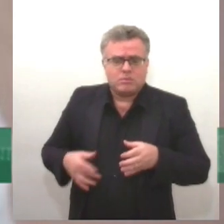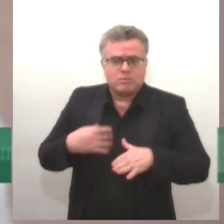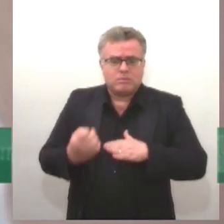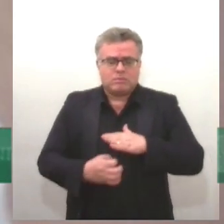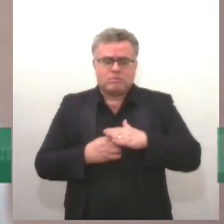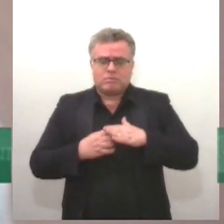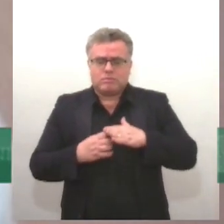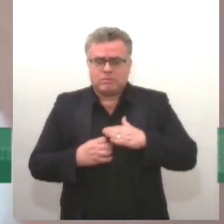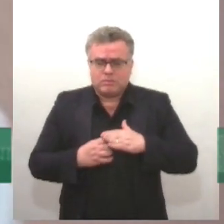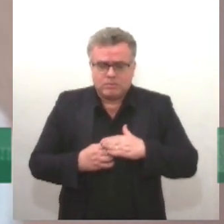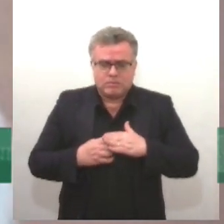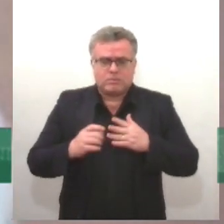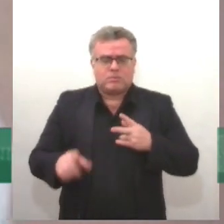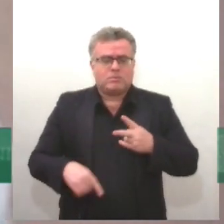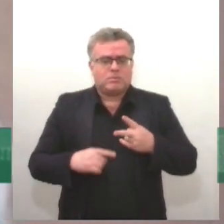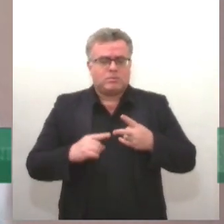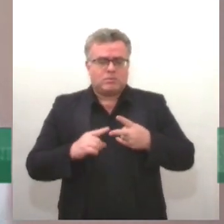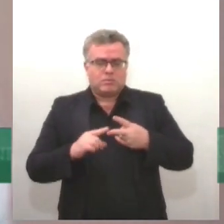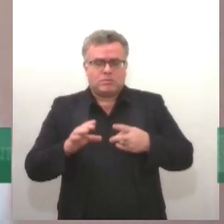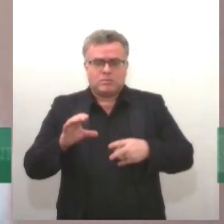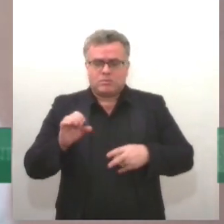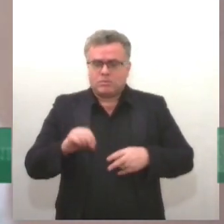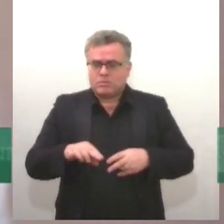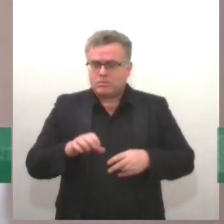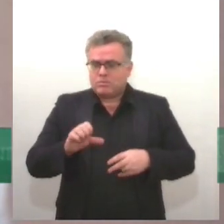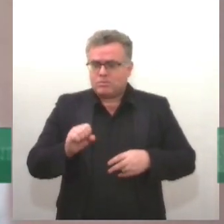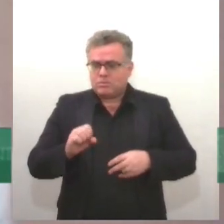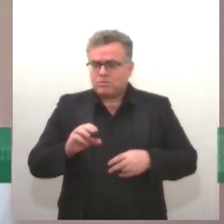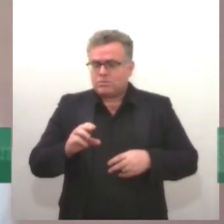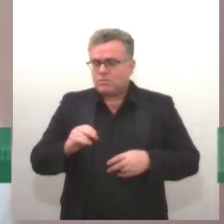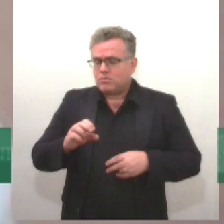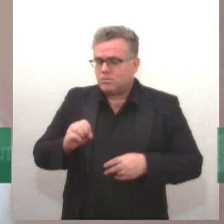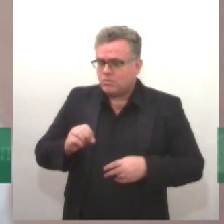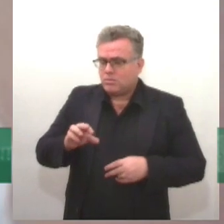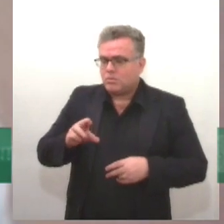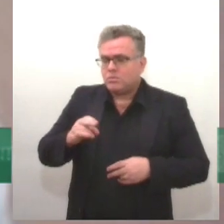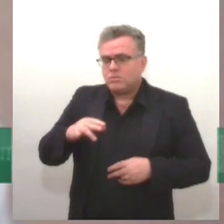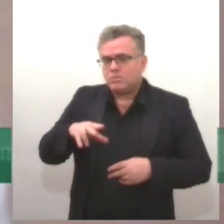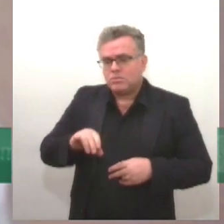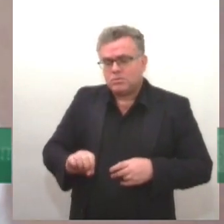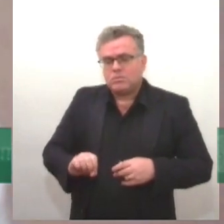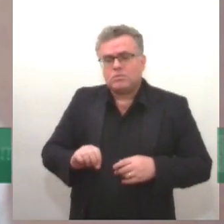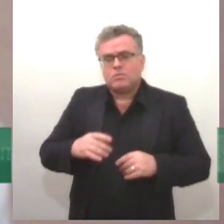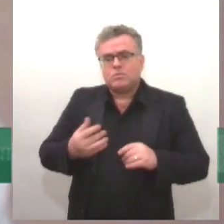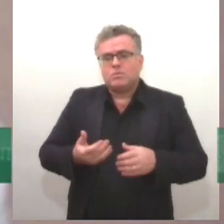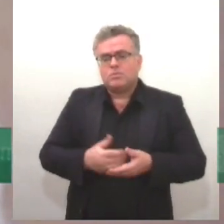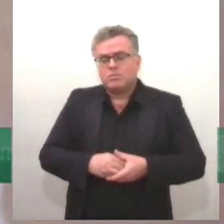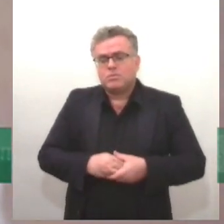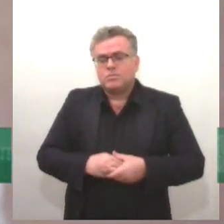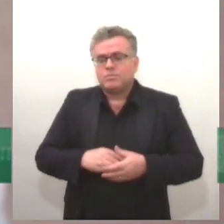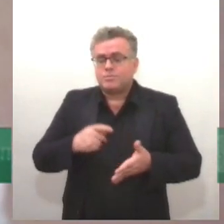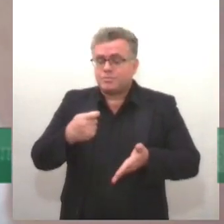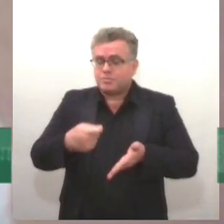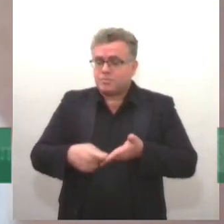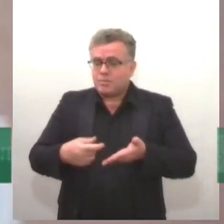um consórcio, enfim, N formas, né? E assim pagar, inclusive, salários